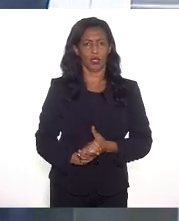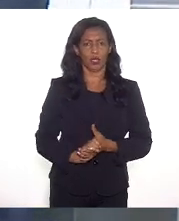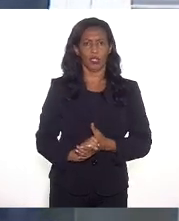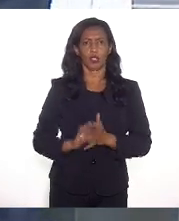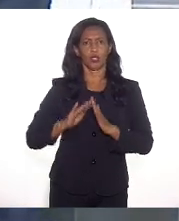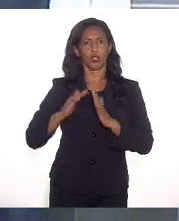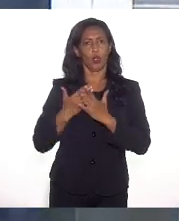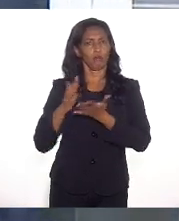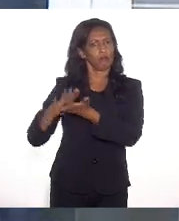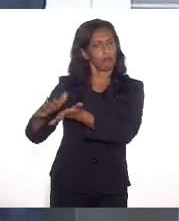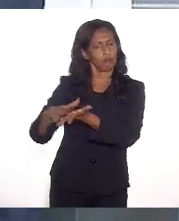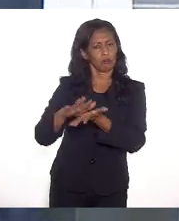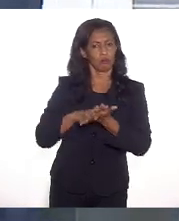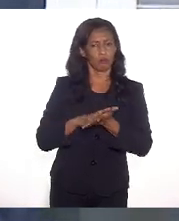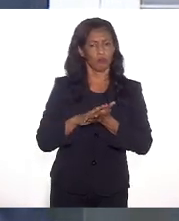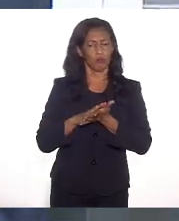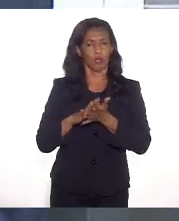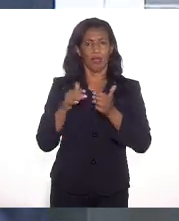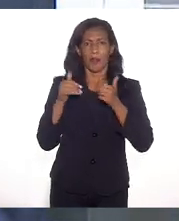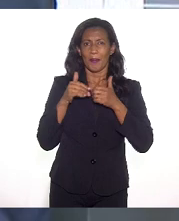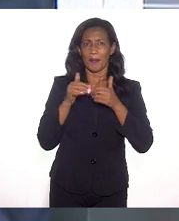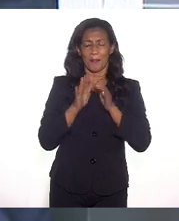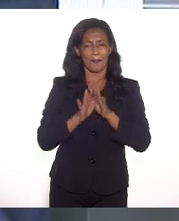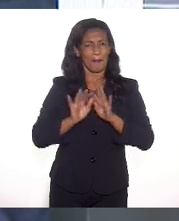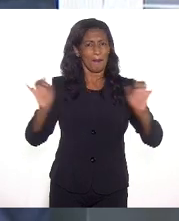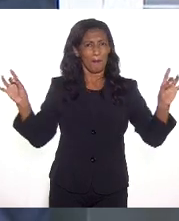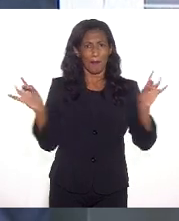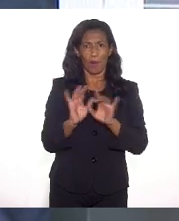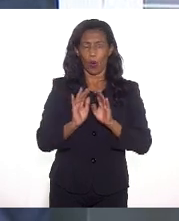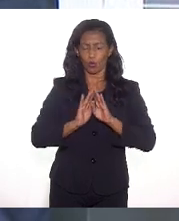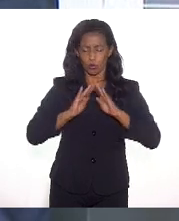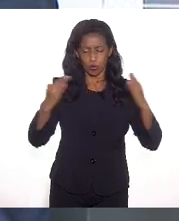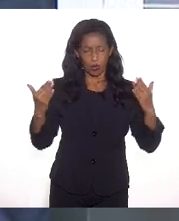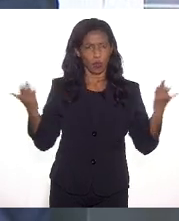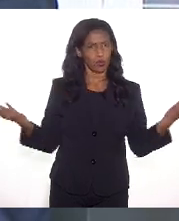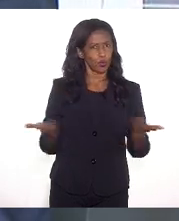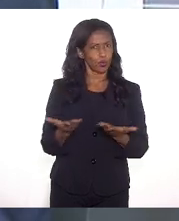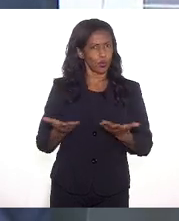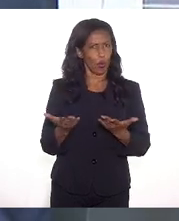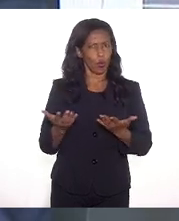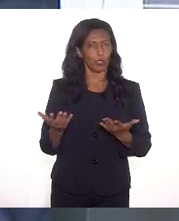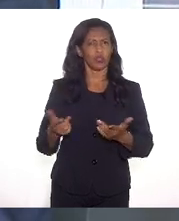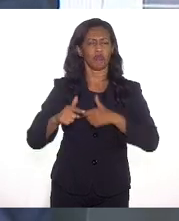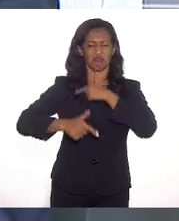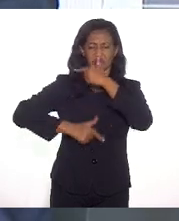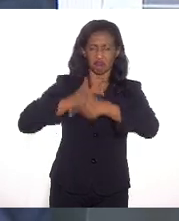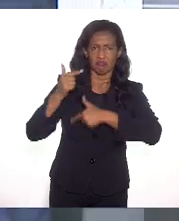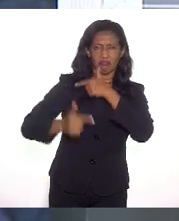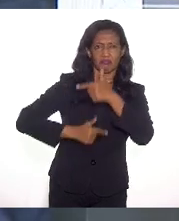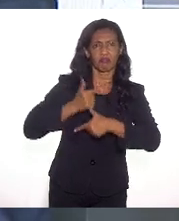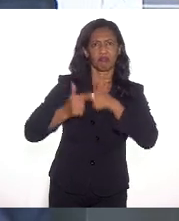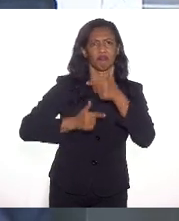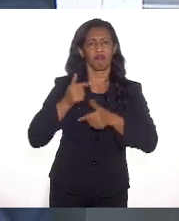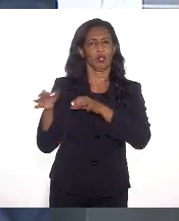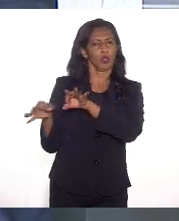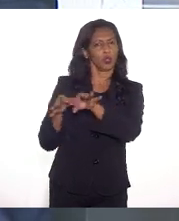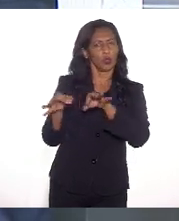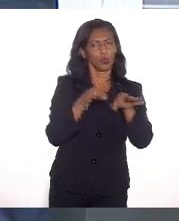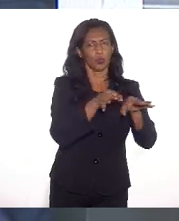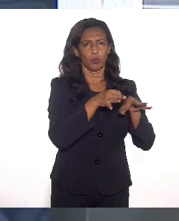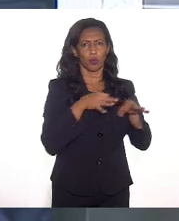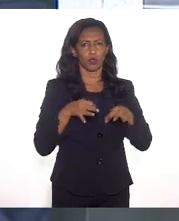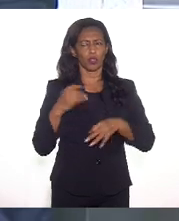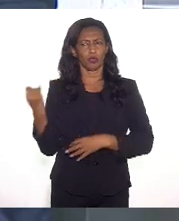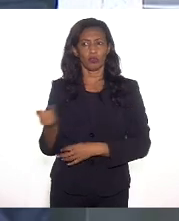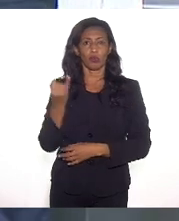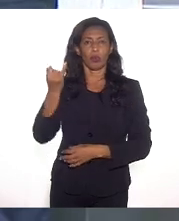escolas de samba, estarão de portas abertas a partir dessa data para abraçar esse projeto dos mais significativos de